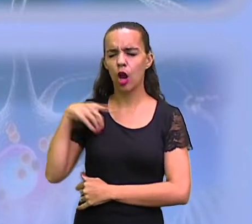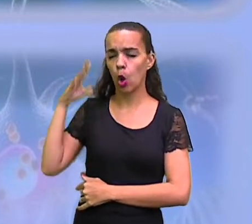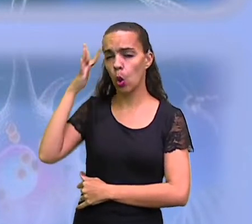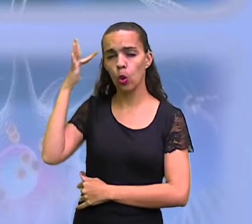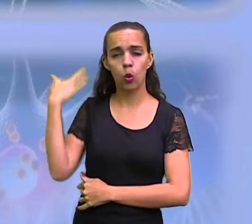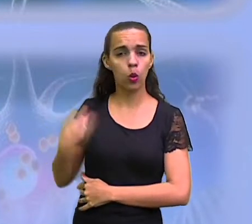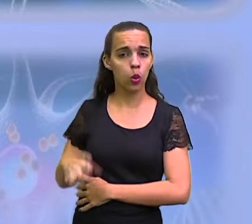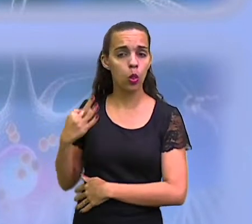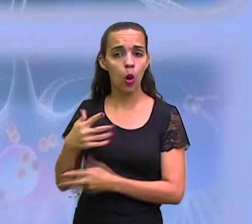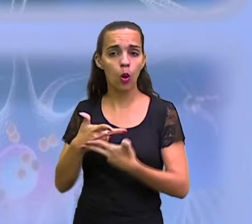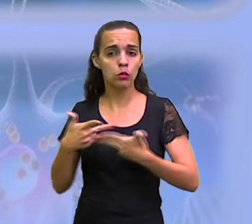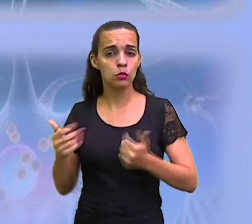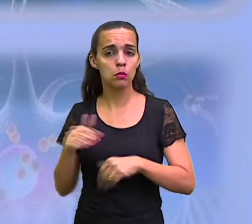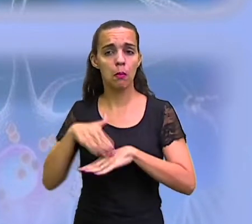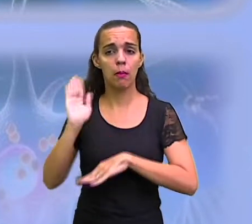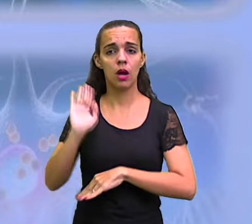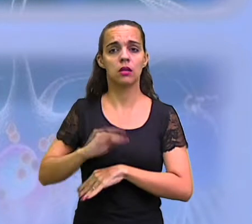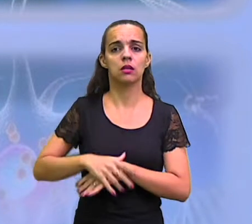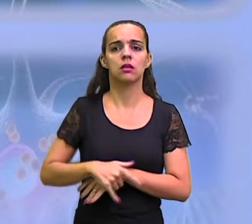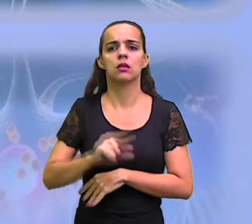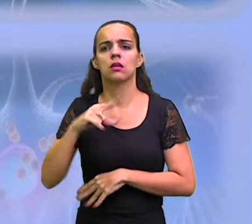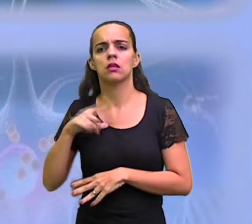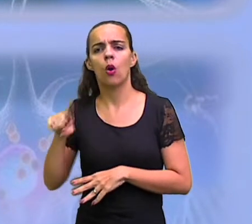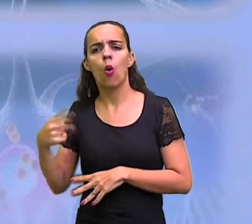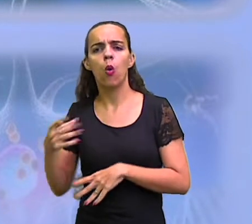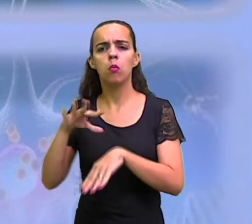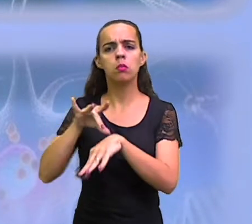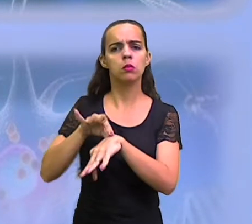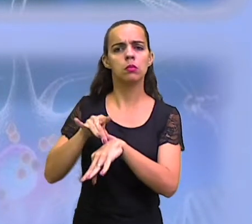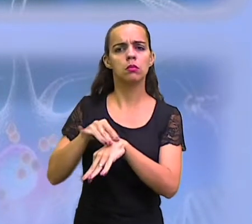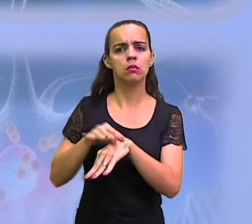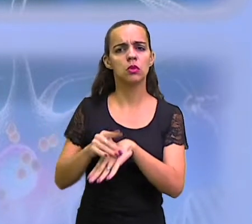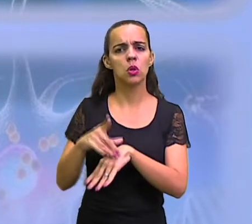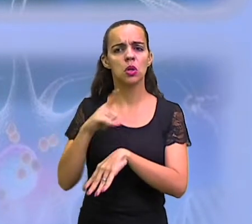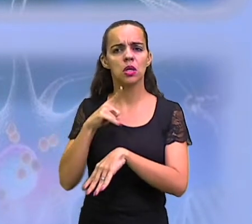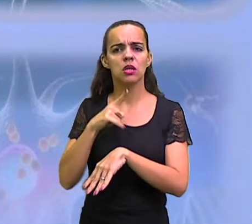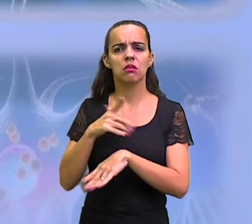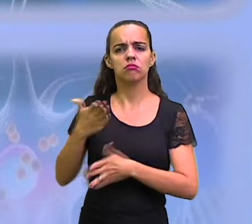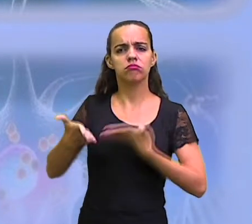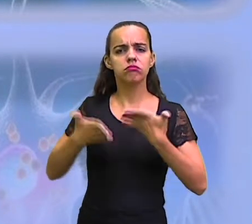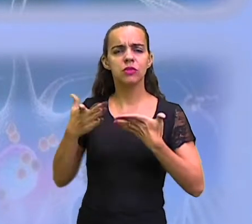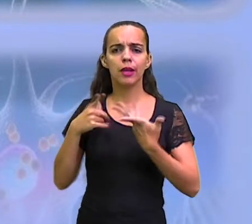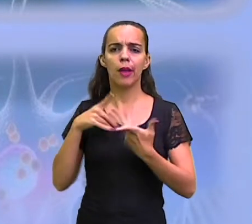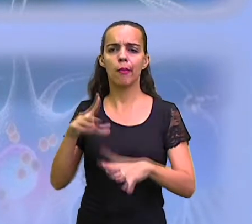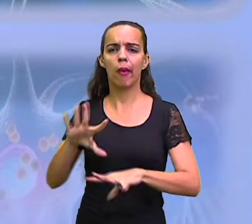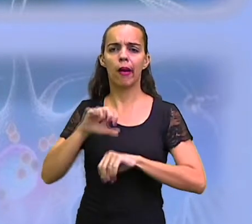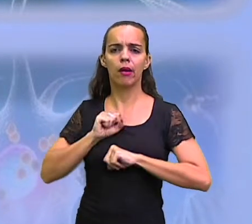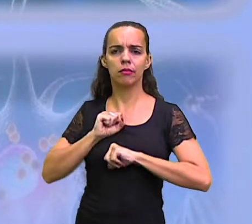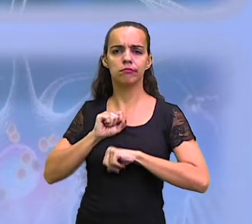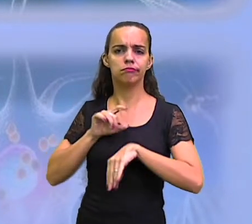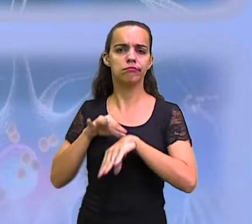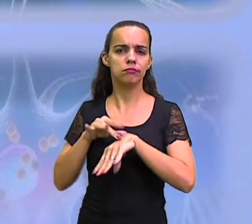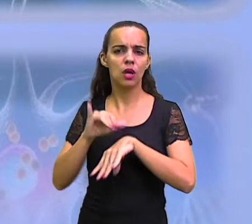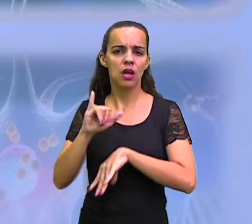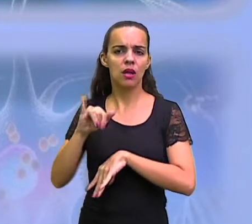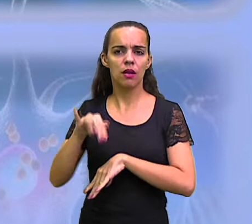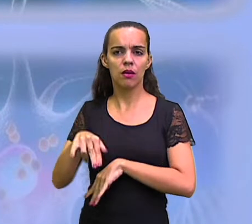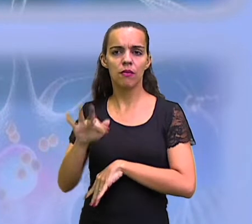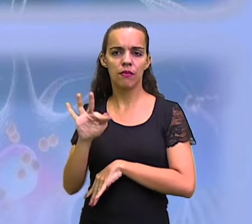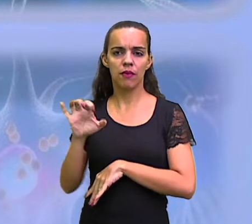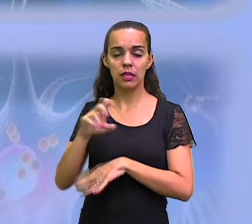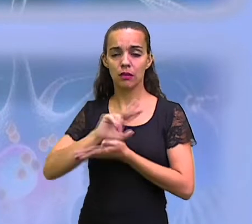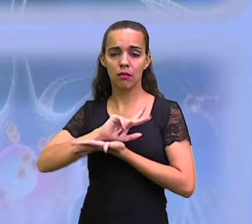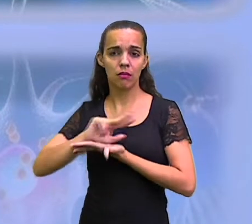esse processo. Quando de alguma doença em desenvolvimento, como uma infecção, né, mais